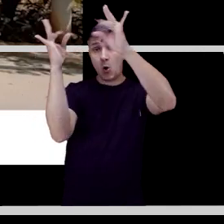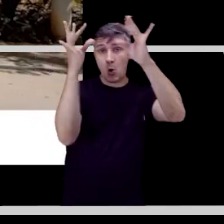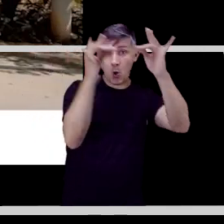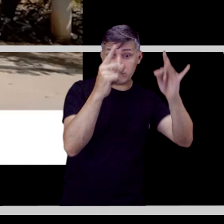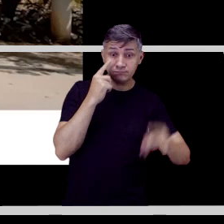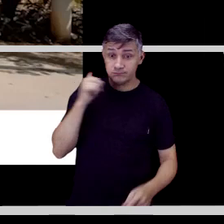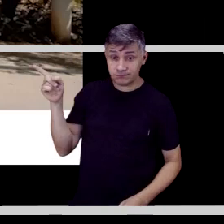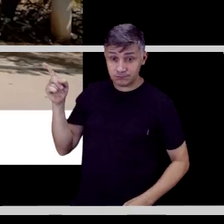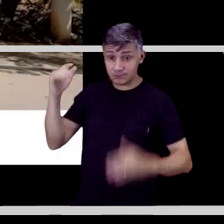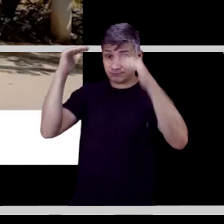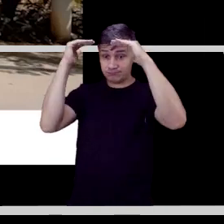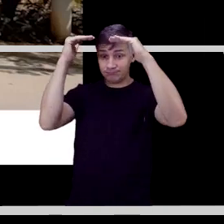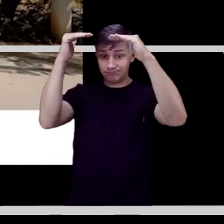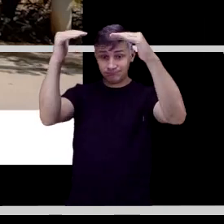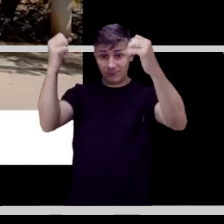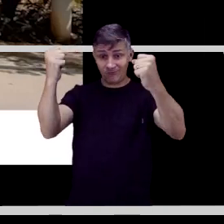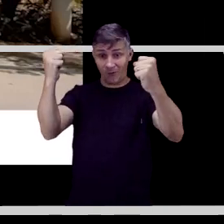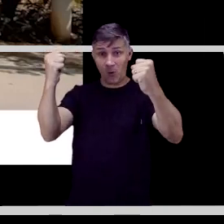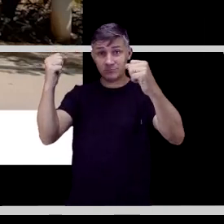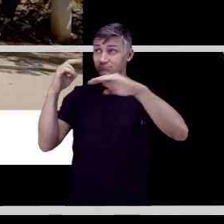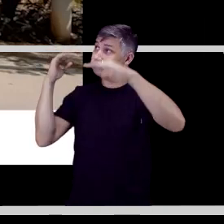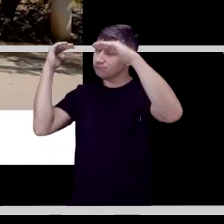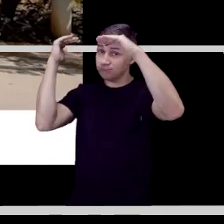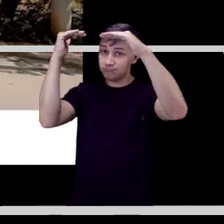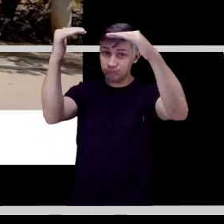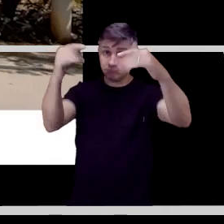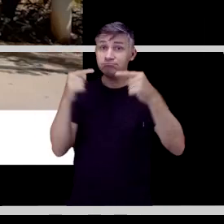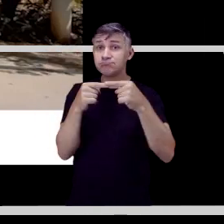faz a imagem dessa mais forte, né, dessa intervenção